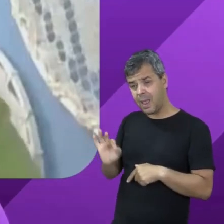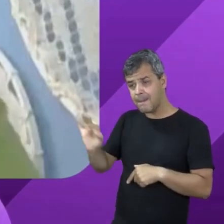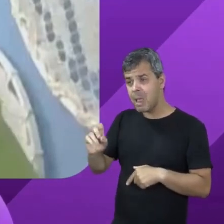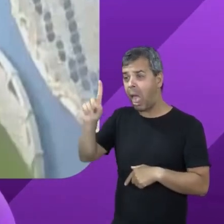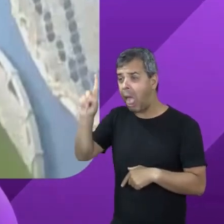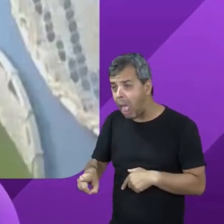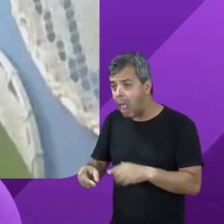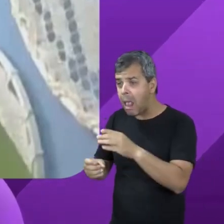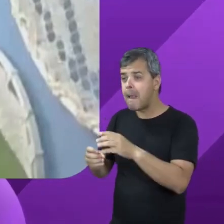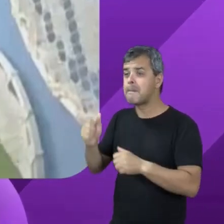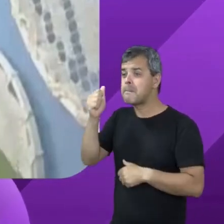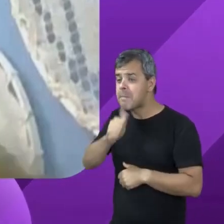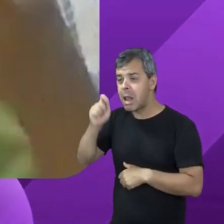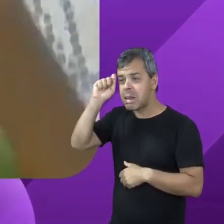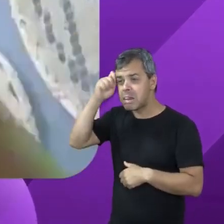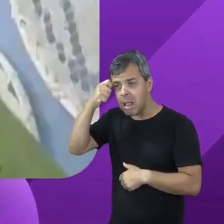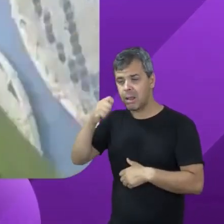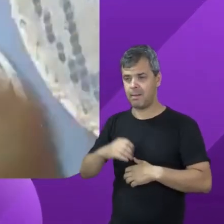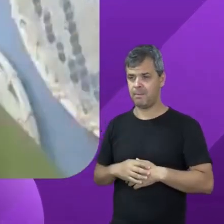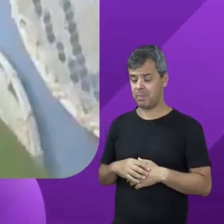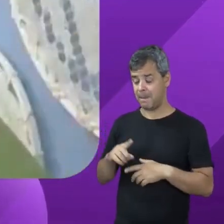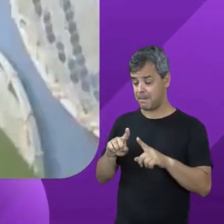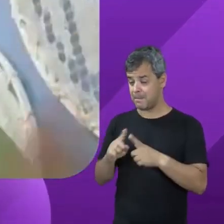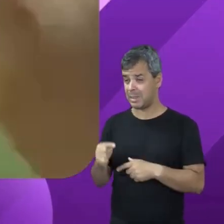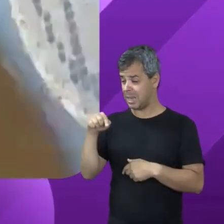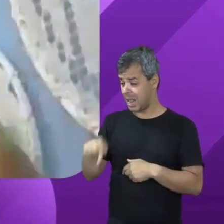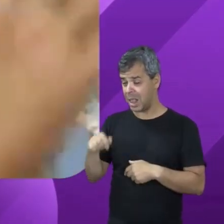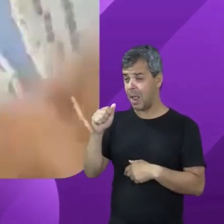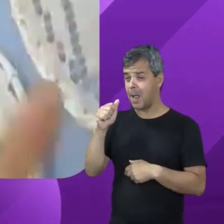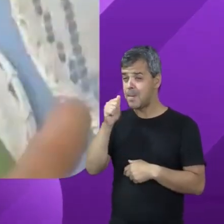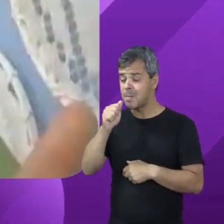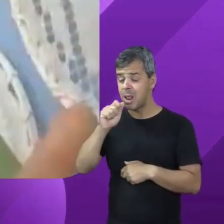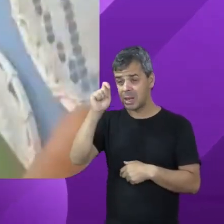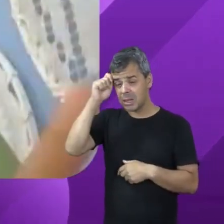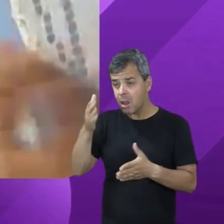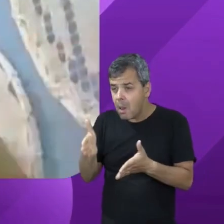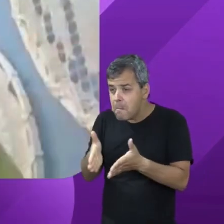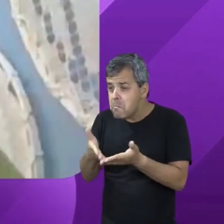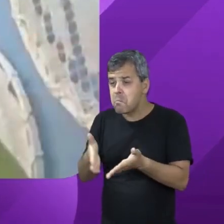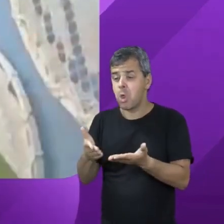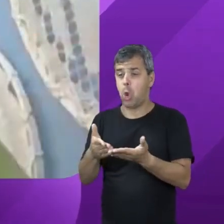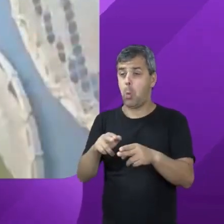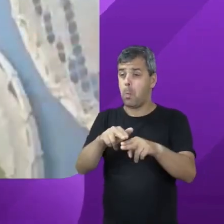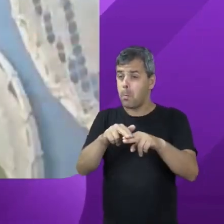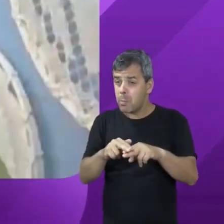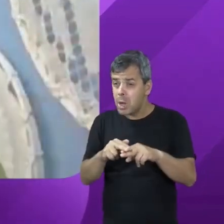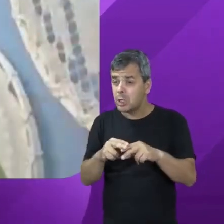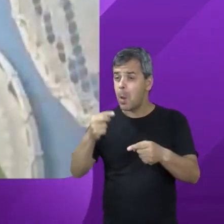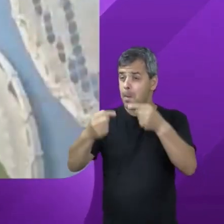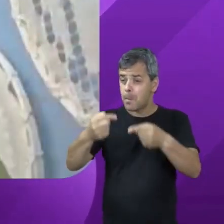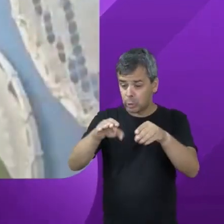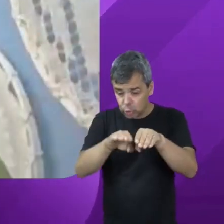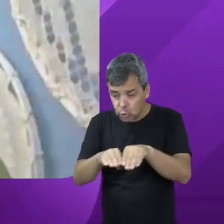é constituído de mulheres negras, mas essas mulheres negras, elas são marcadas de muita vulnerabilidade. Por isso que uma política